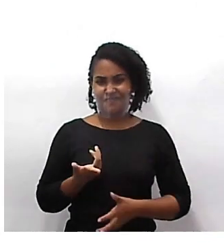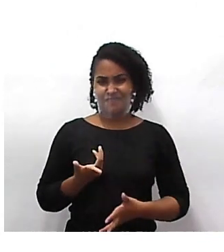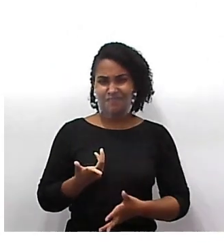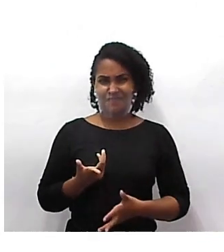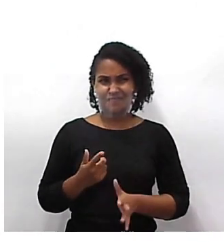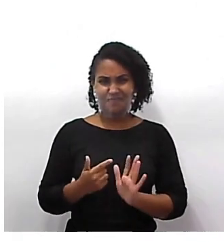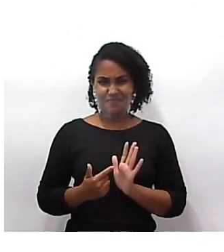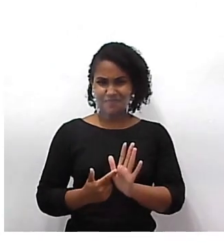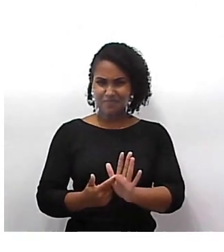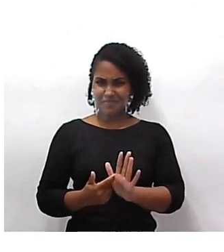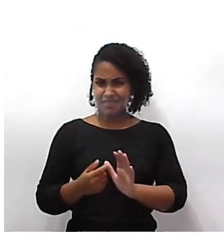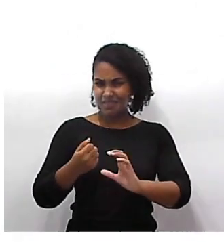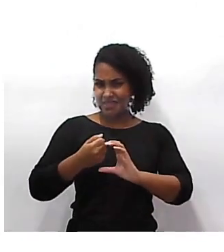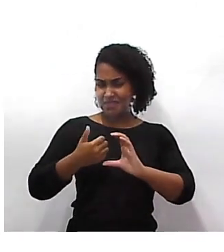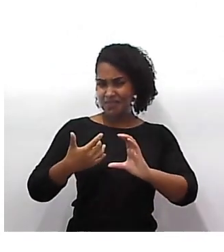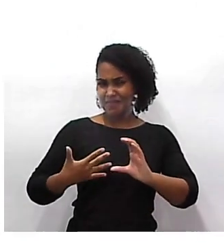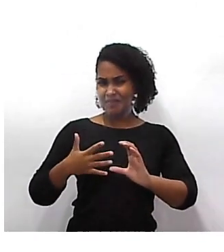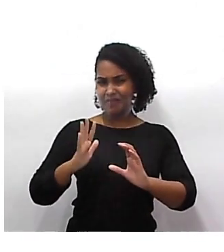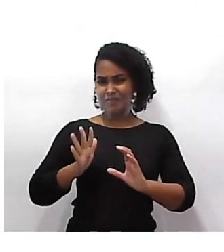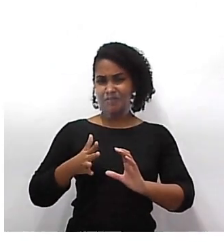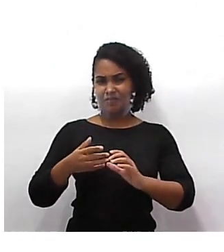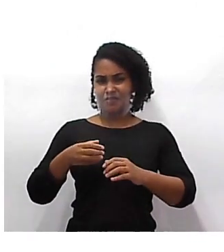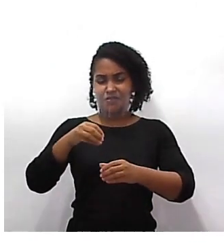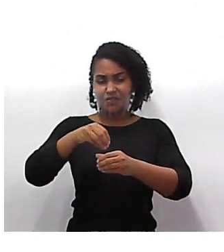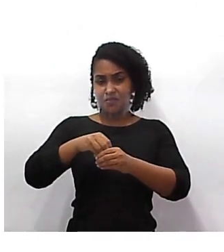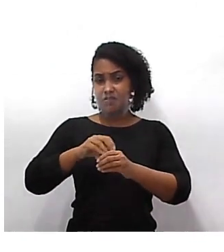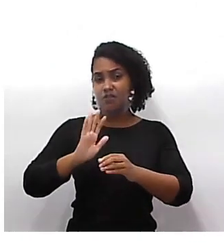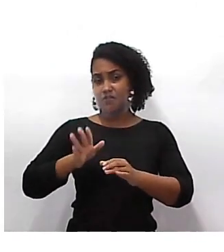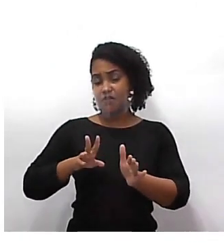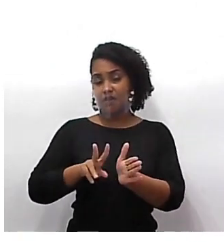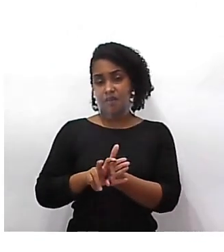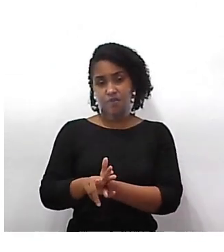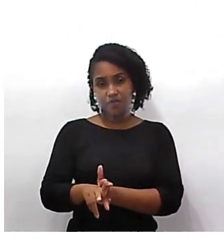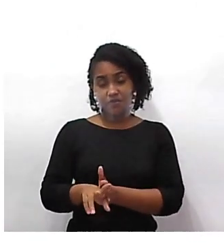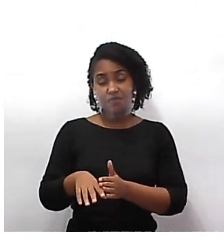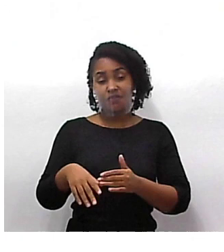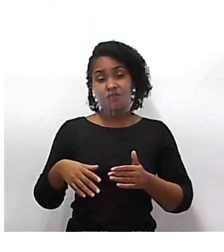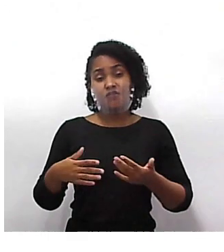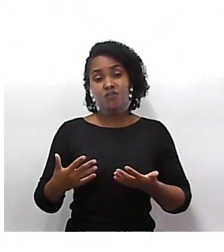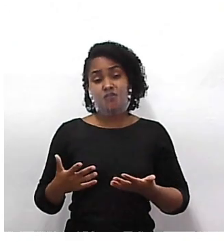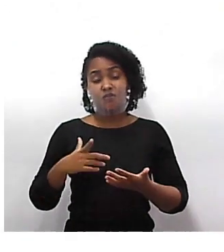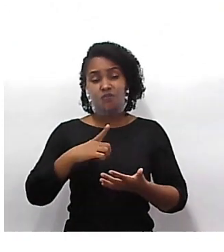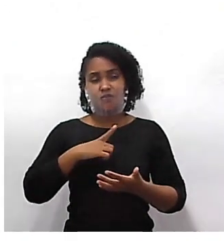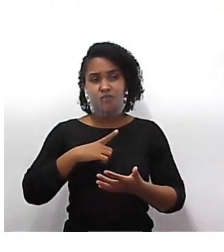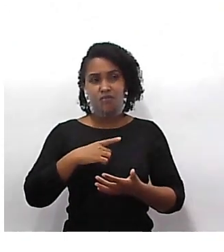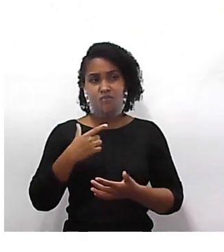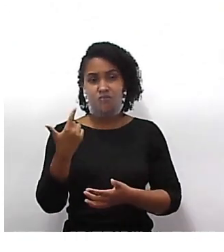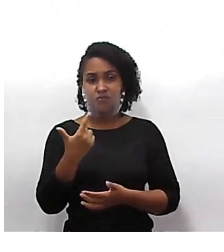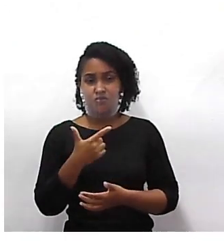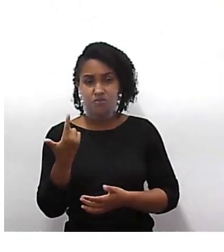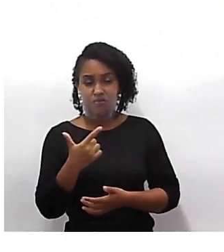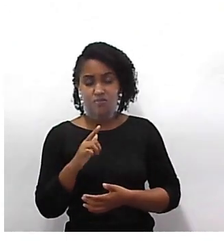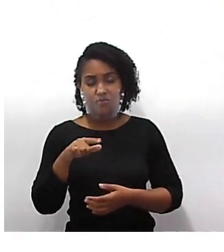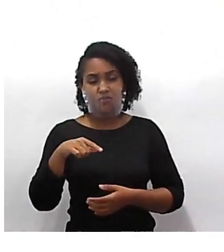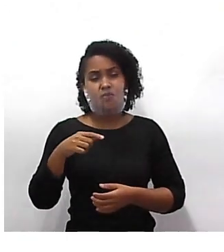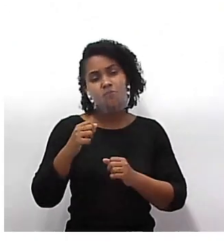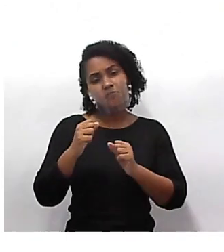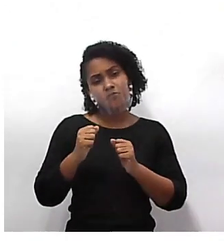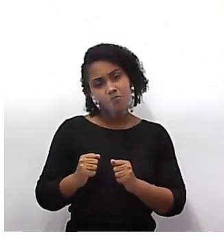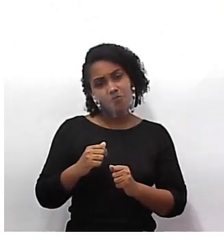sequer apresentou os sintomas, mas já está lá incubado o vírus. Então, a partir do segundo dia em diante, ela pode vir apresentar